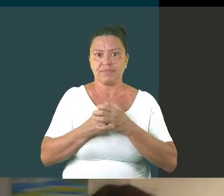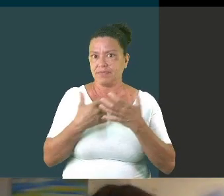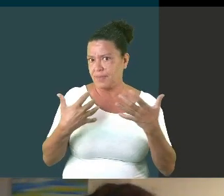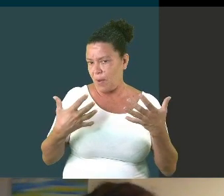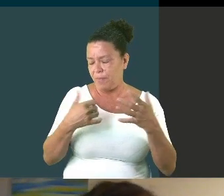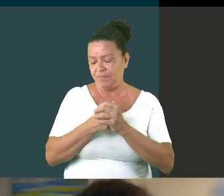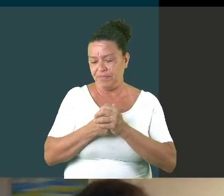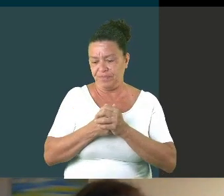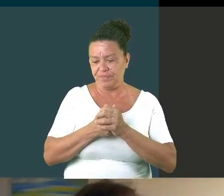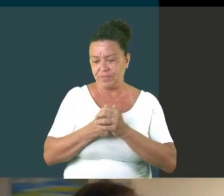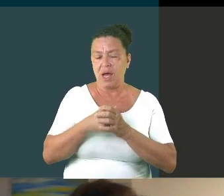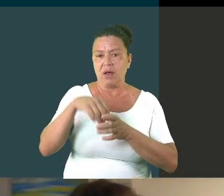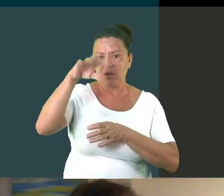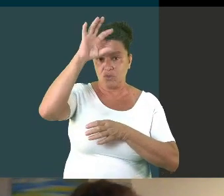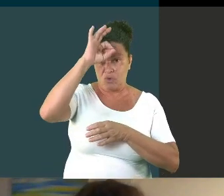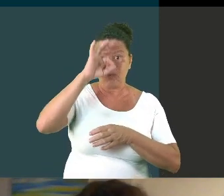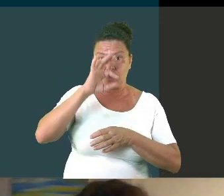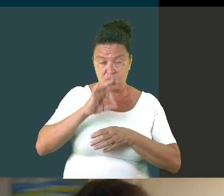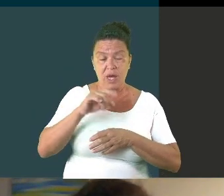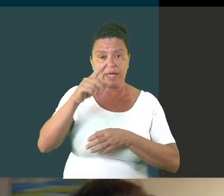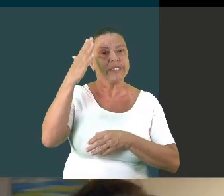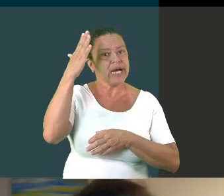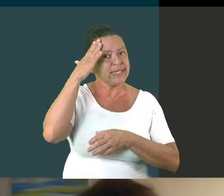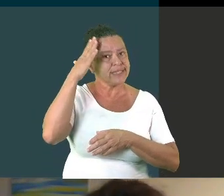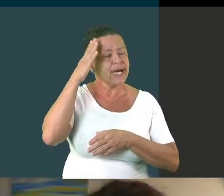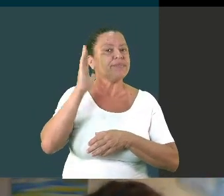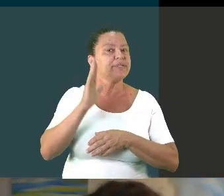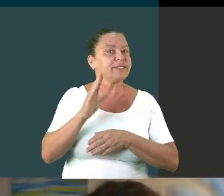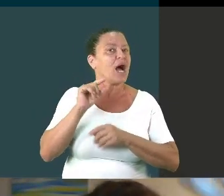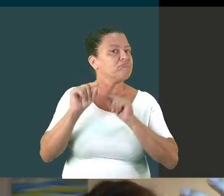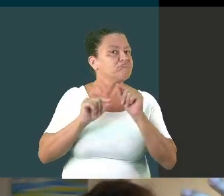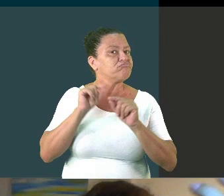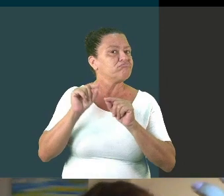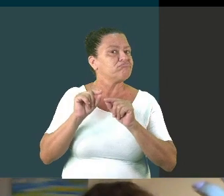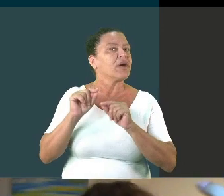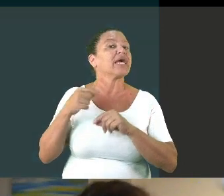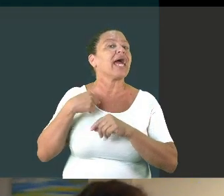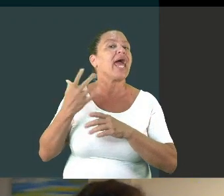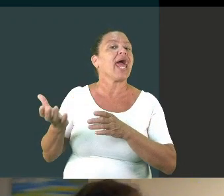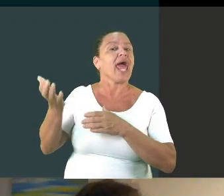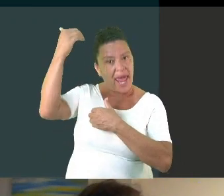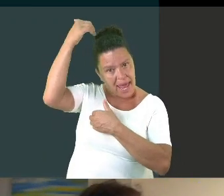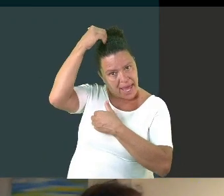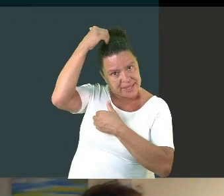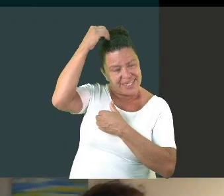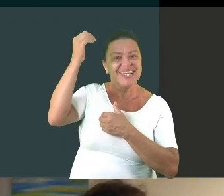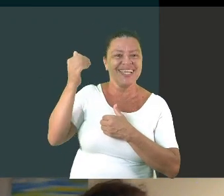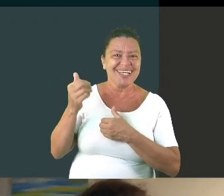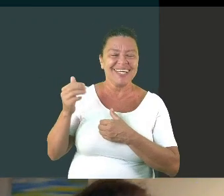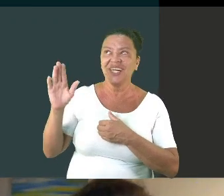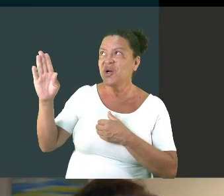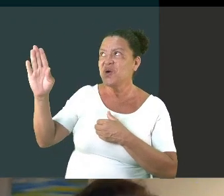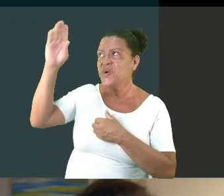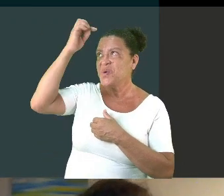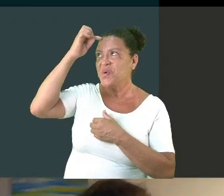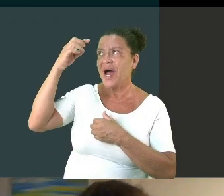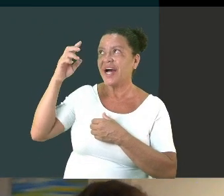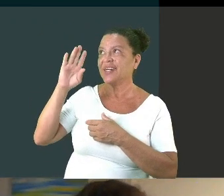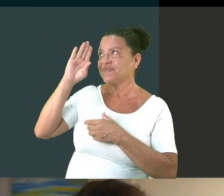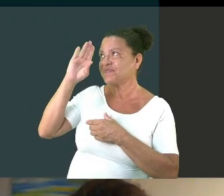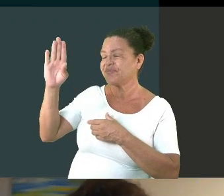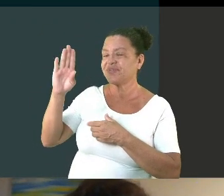Então, através do chakra coronário, nós já sabemos que é por onde ele entra, né? Com ligações